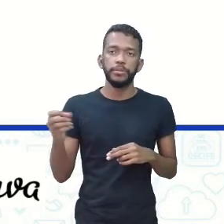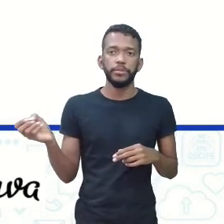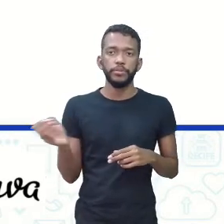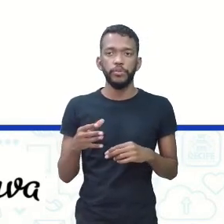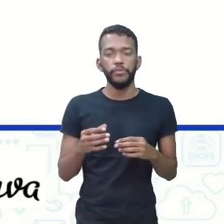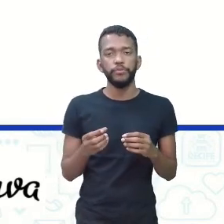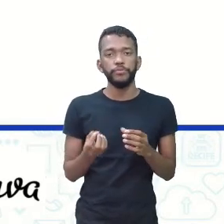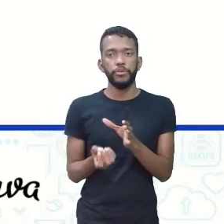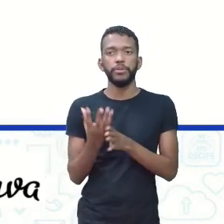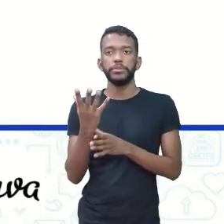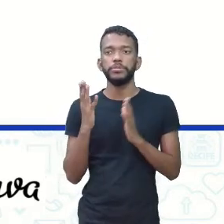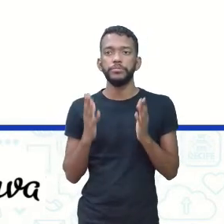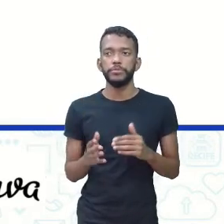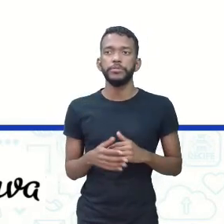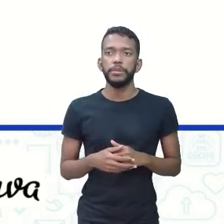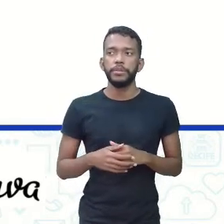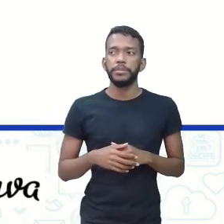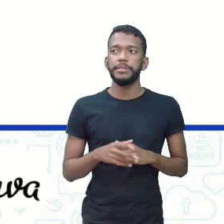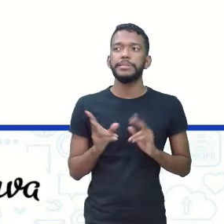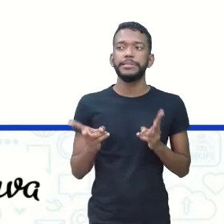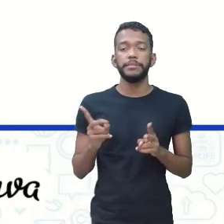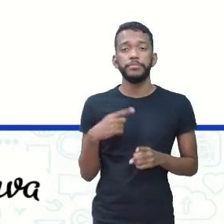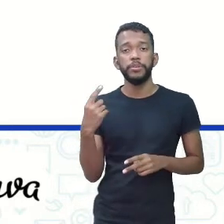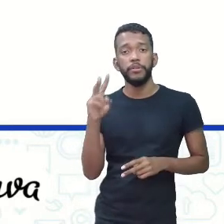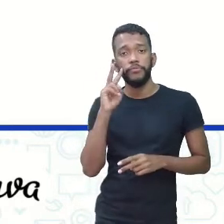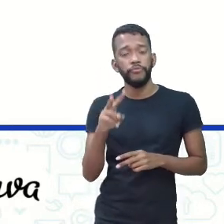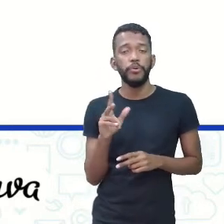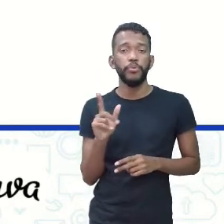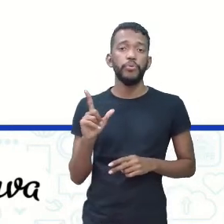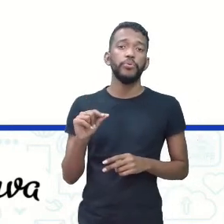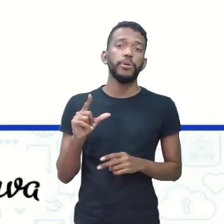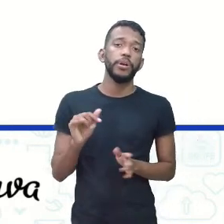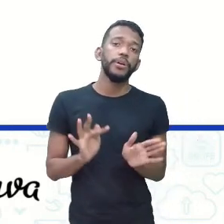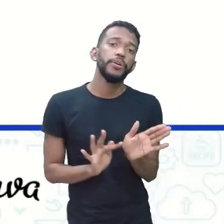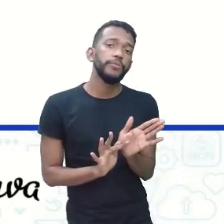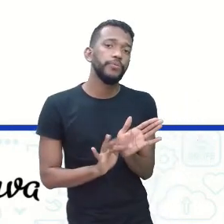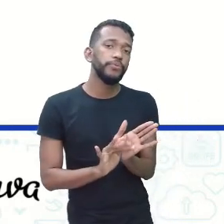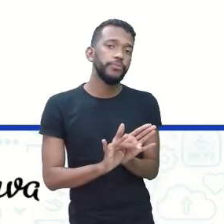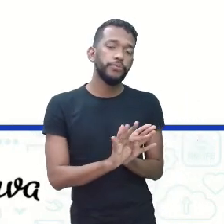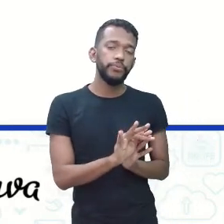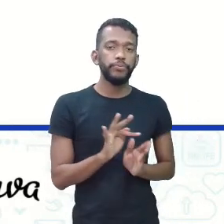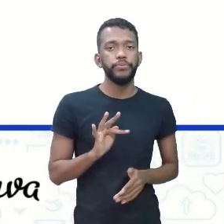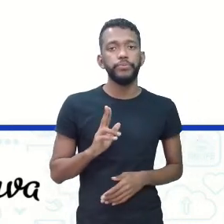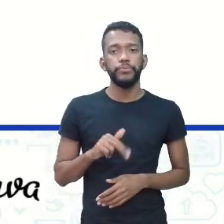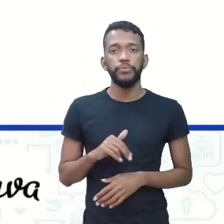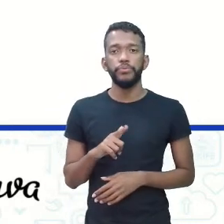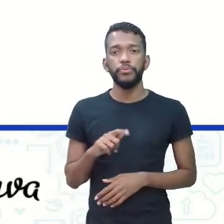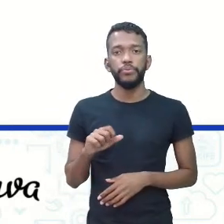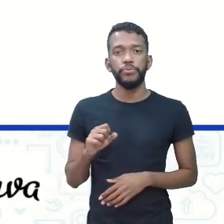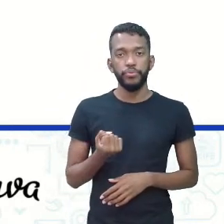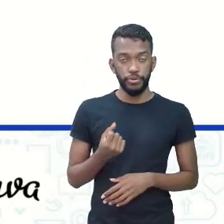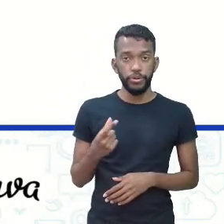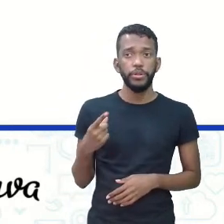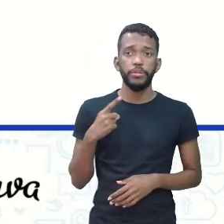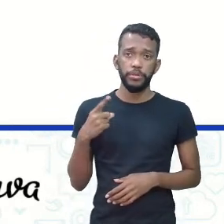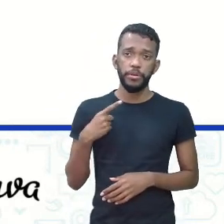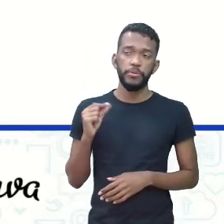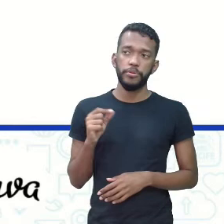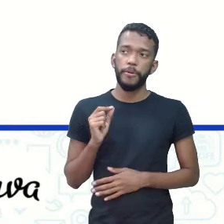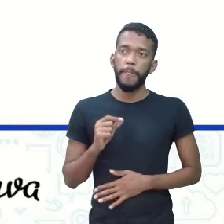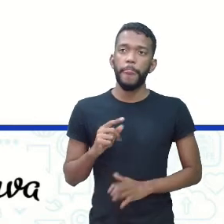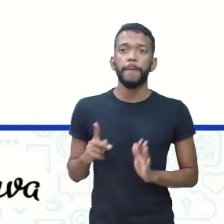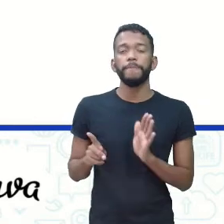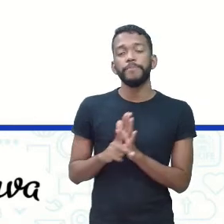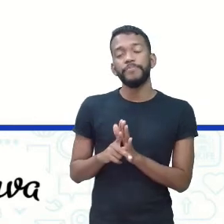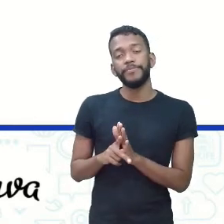novo organismo. Nós vemos sempre nos fungos. Então, essa reprodução por esporulação, ele é